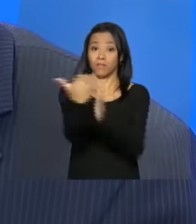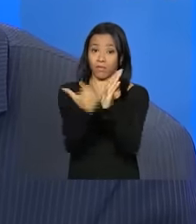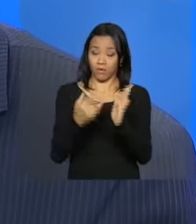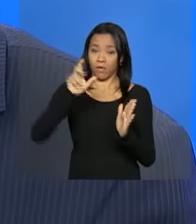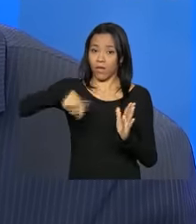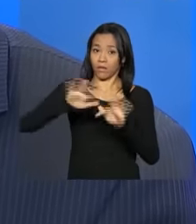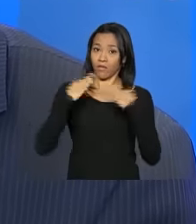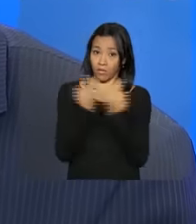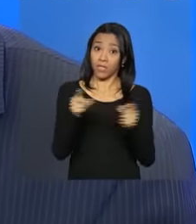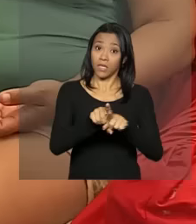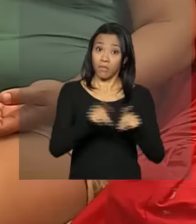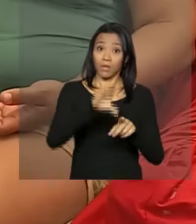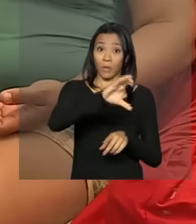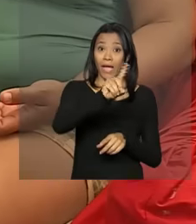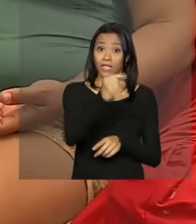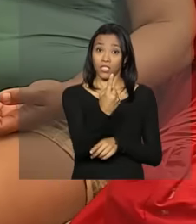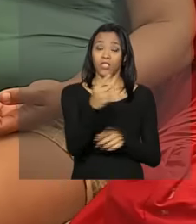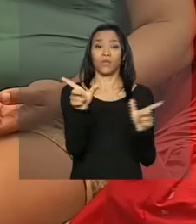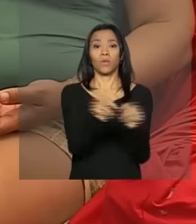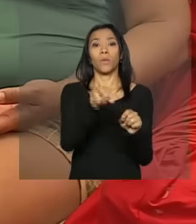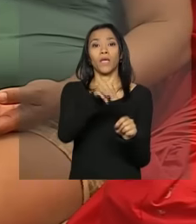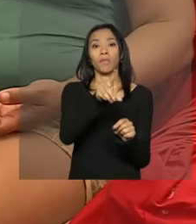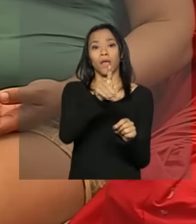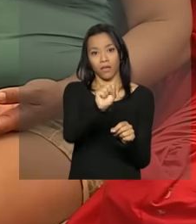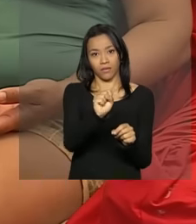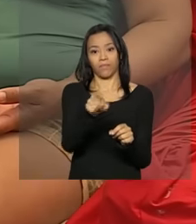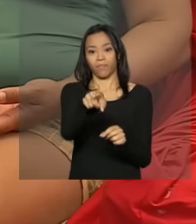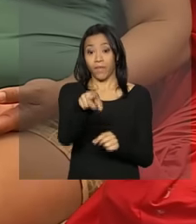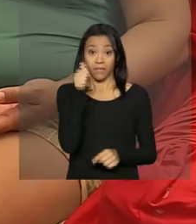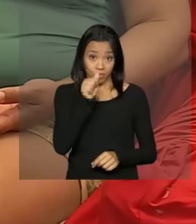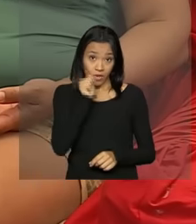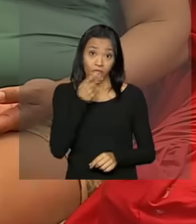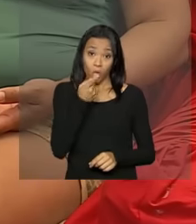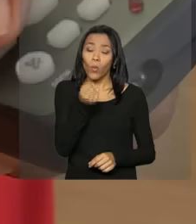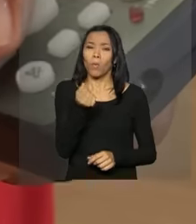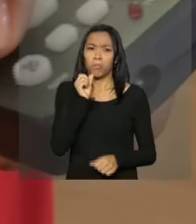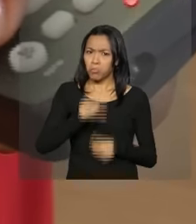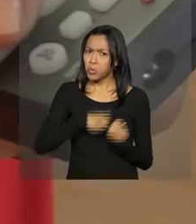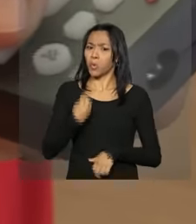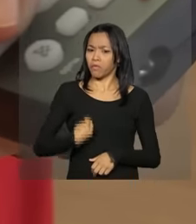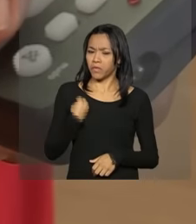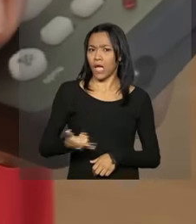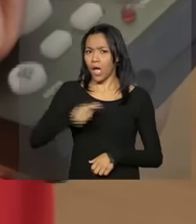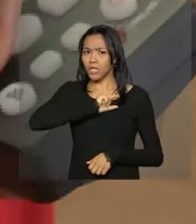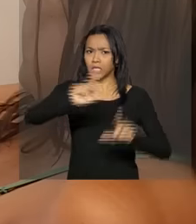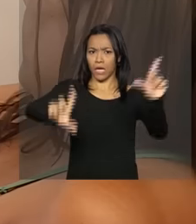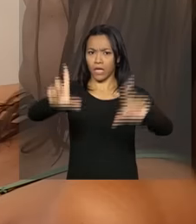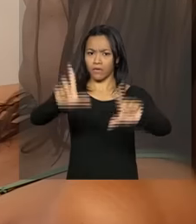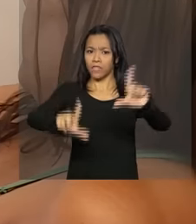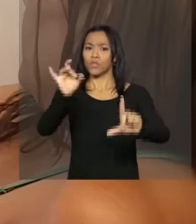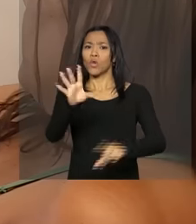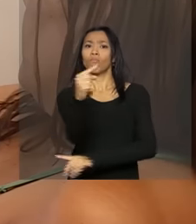os integrantes do C único do MDS há cerca de um mês a vida na casa de Luzinete mudou bastante antes a televisão só